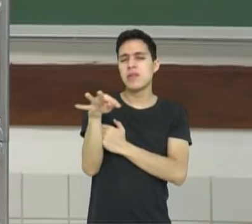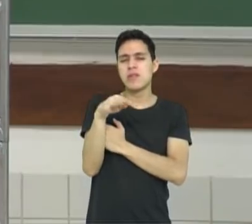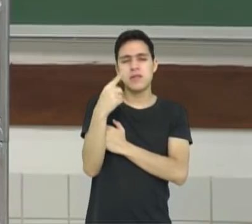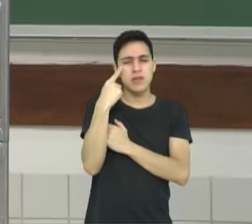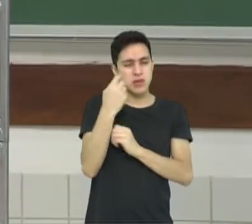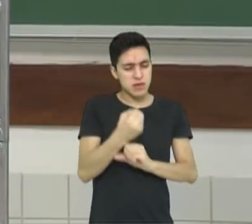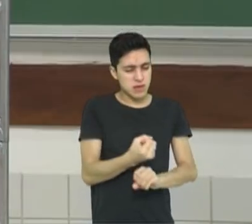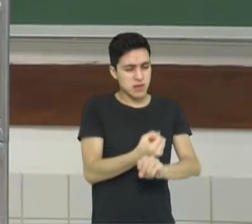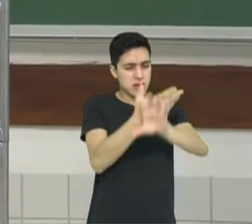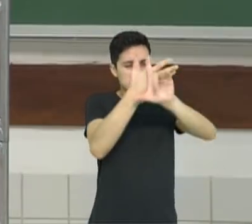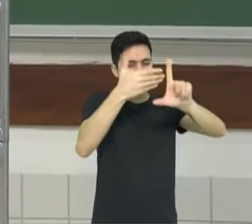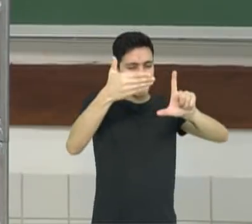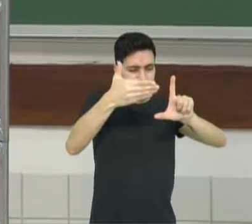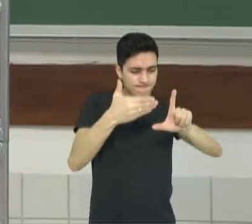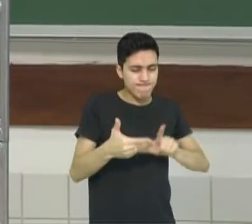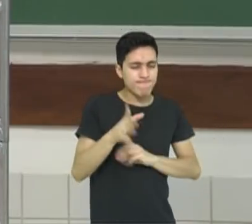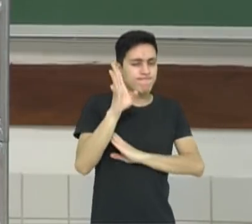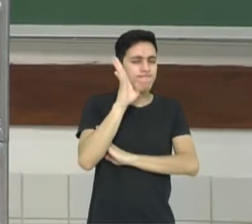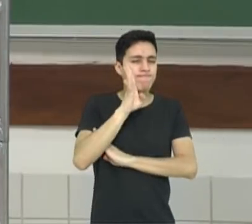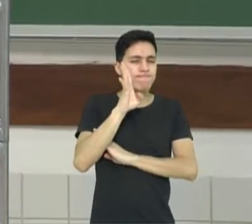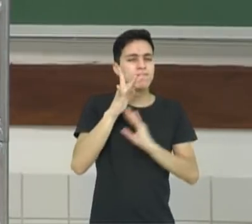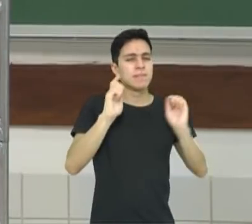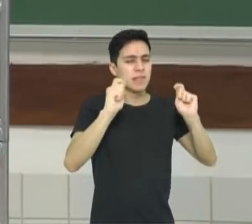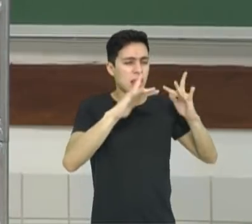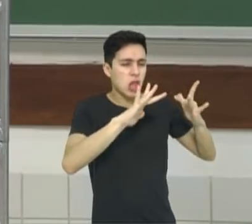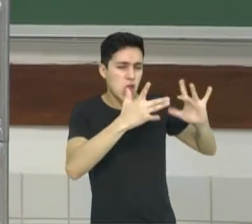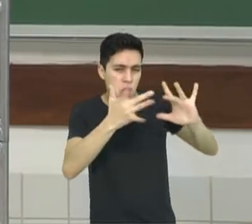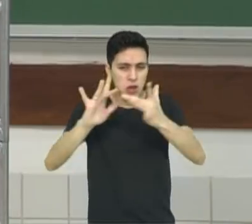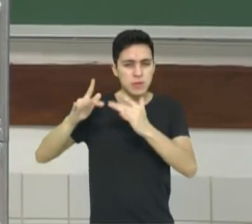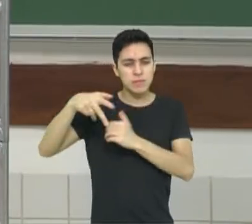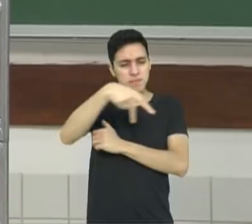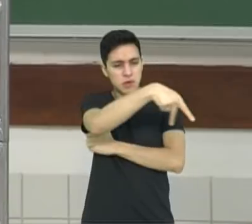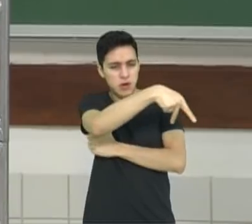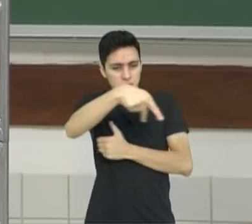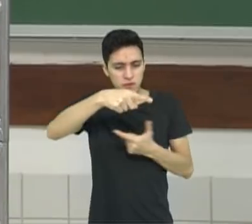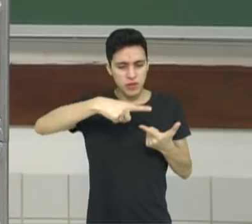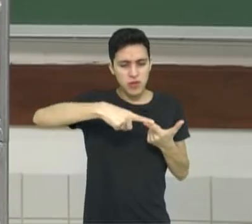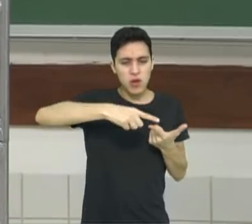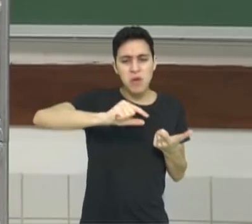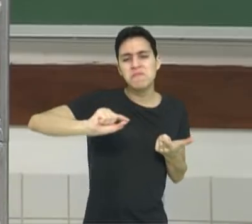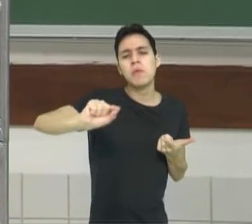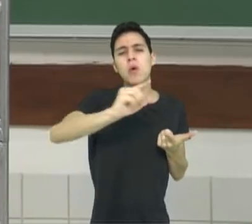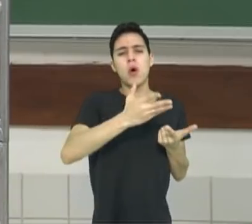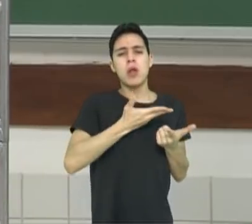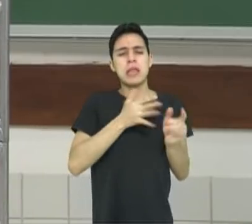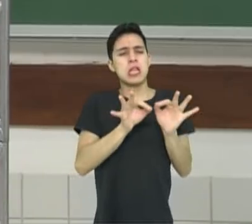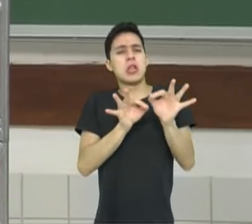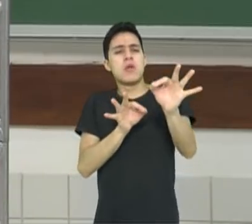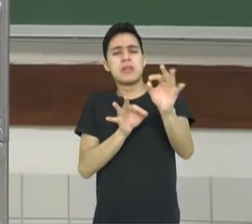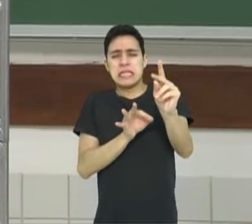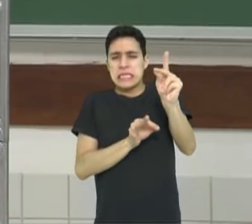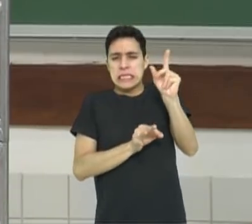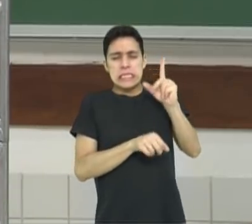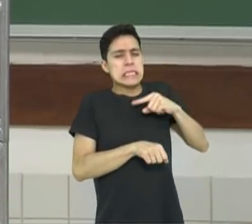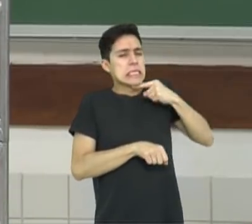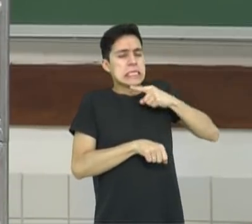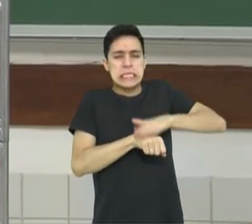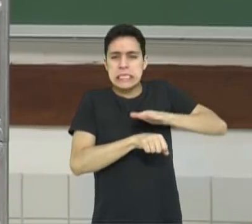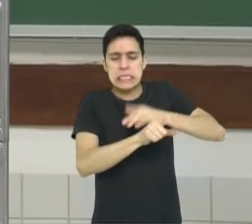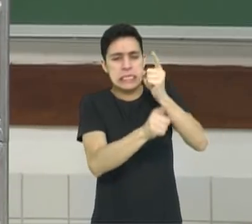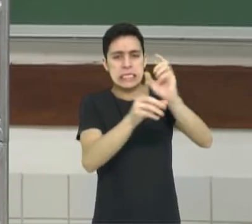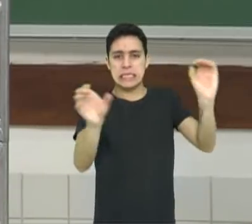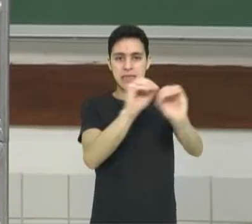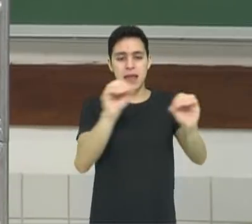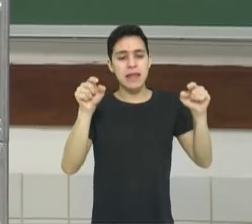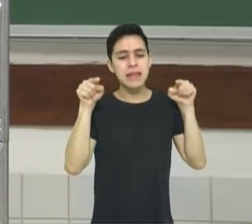que legal, você poder ter esse contato com o professor, com os colegas que moram longe, você não vê há tanto tempo. É muito